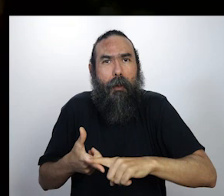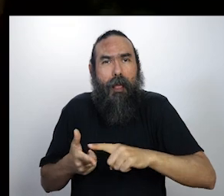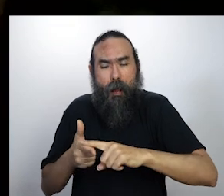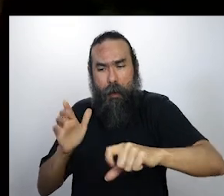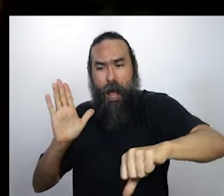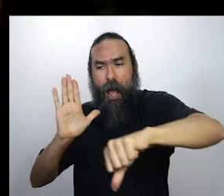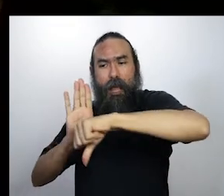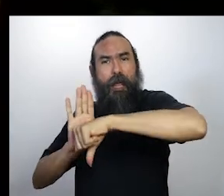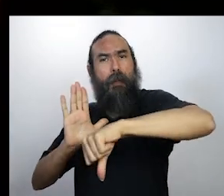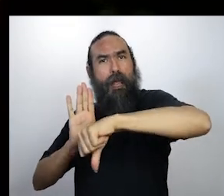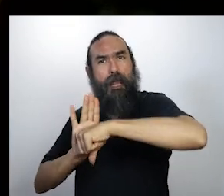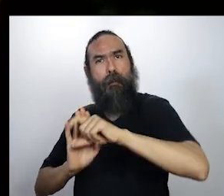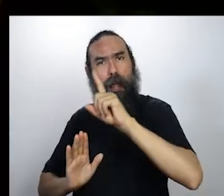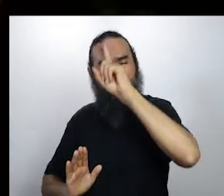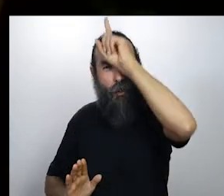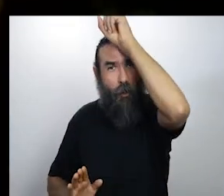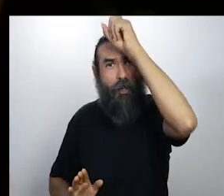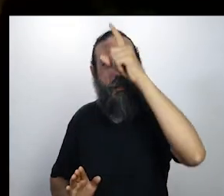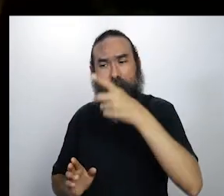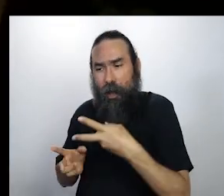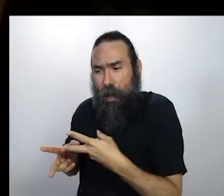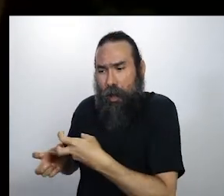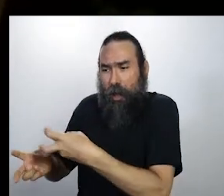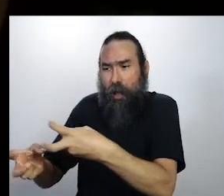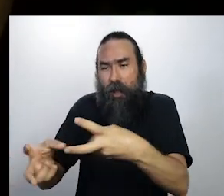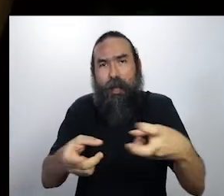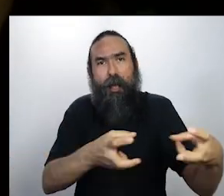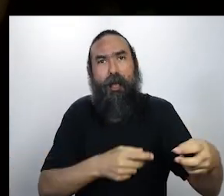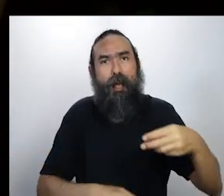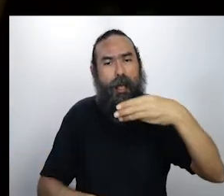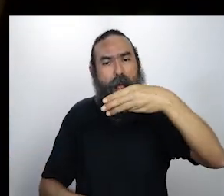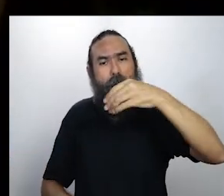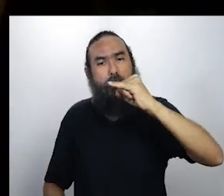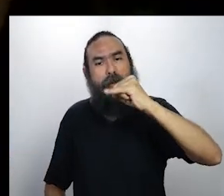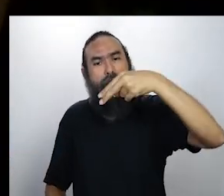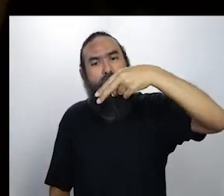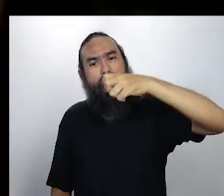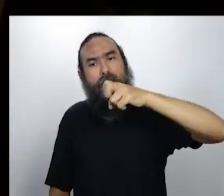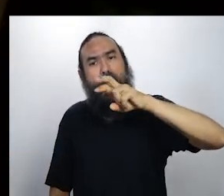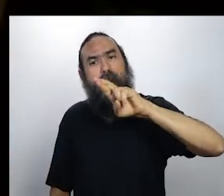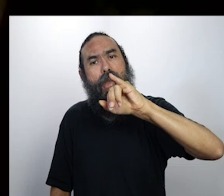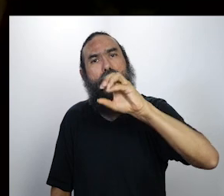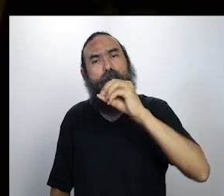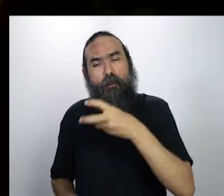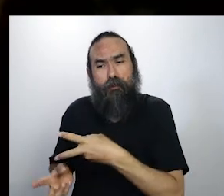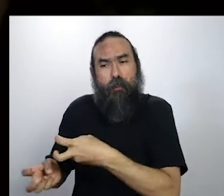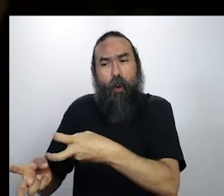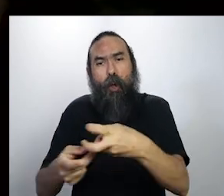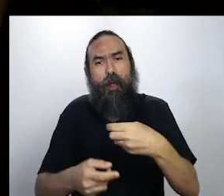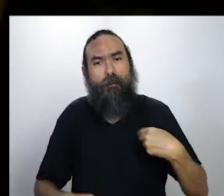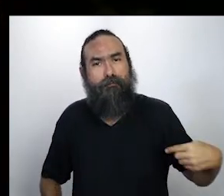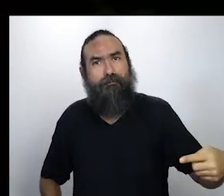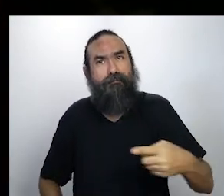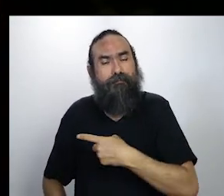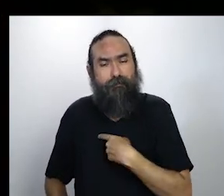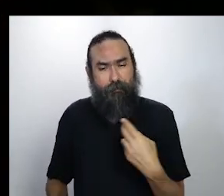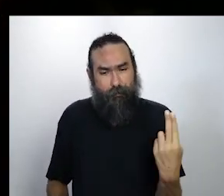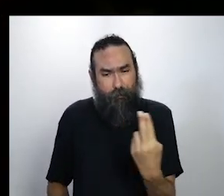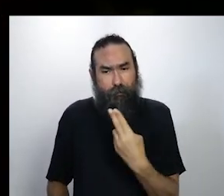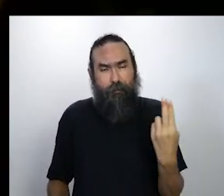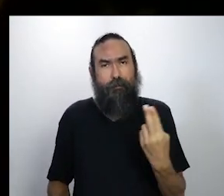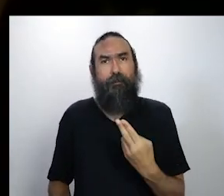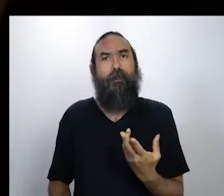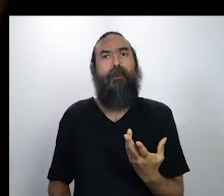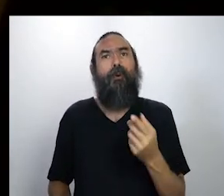aos crimes das mineradoras, né? BHP, Samarco, Vale, e agora ainda mais com essa empresa Renova, que foi criada para poder